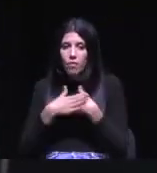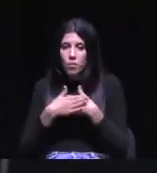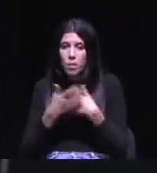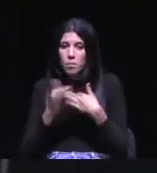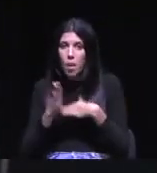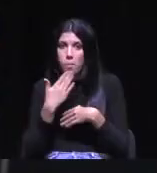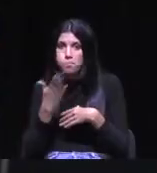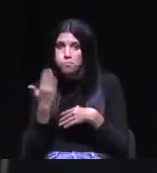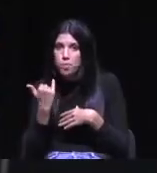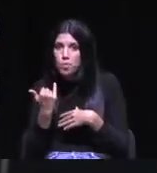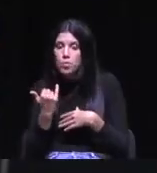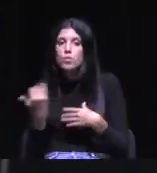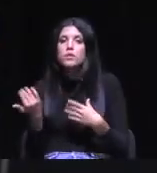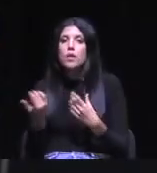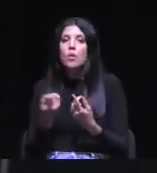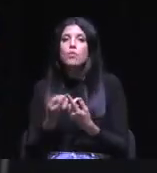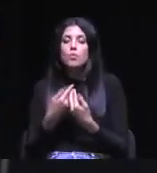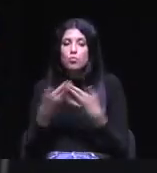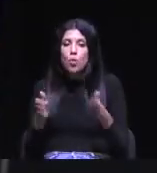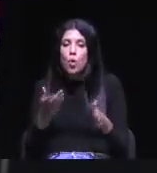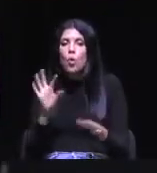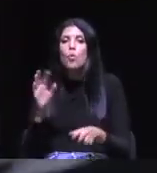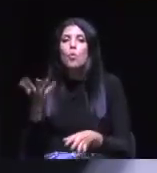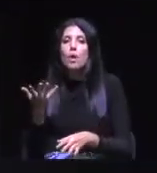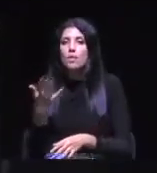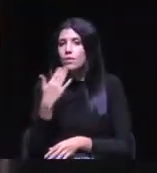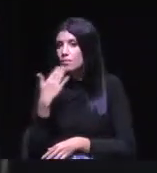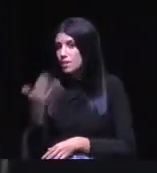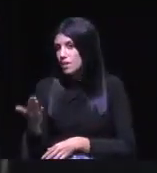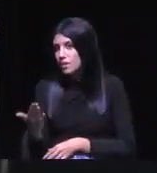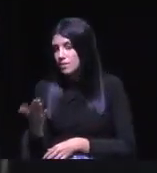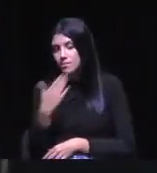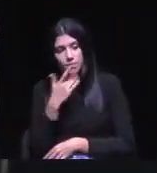e, finalmente, quando vai reabrir o panorâmico? Obrigada. Muito obrigada, Sr. Deputado.